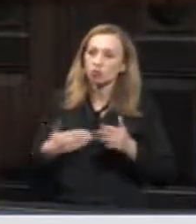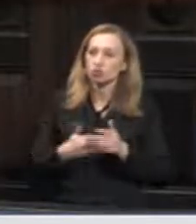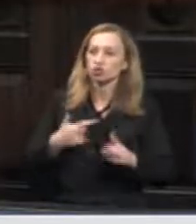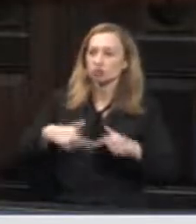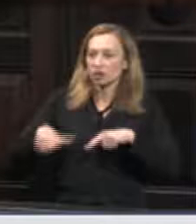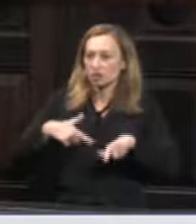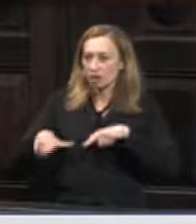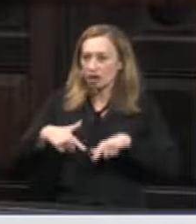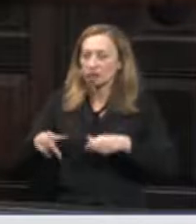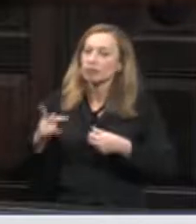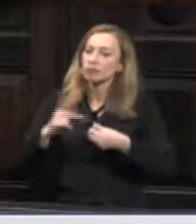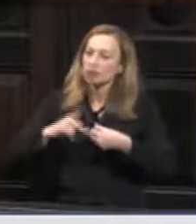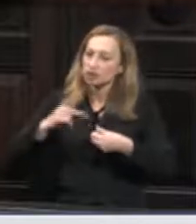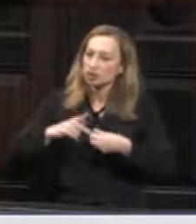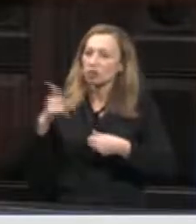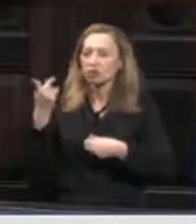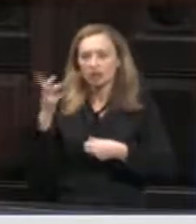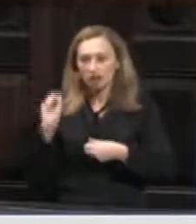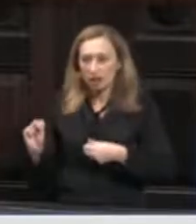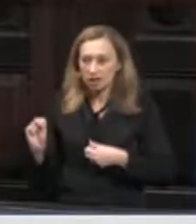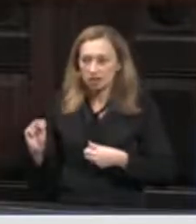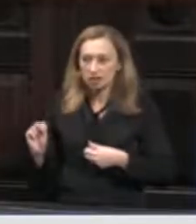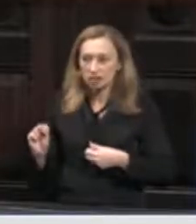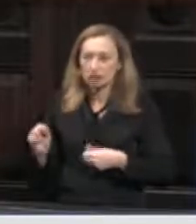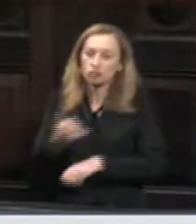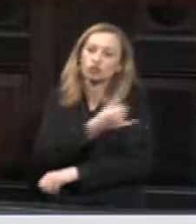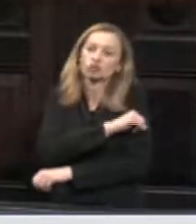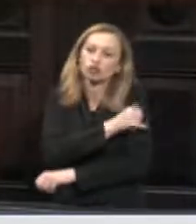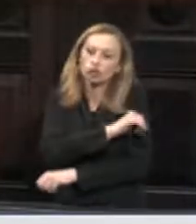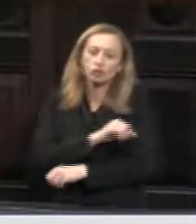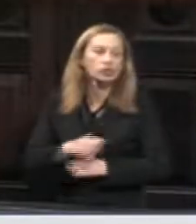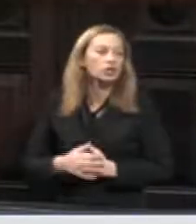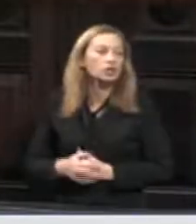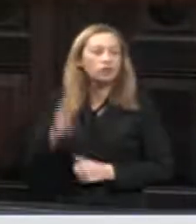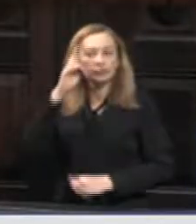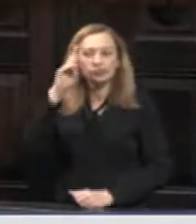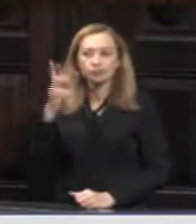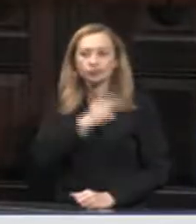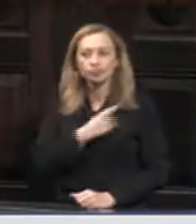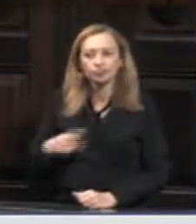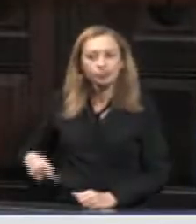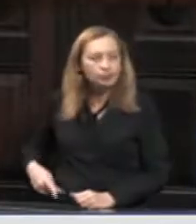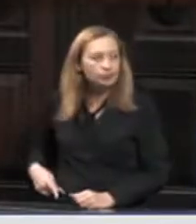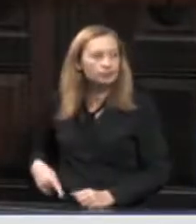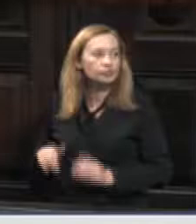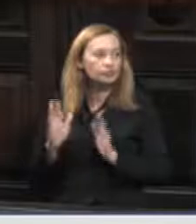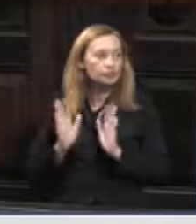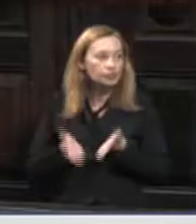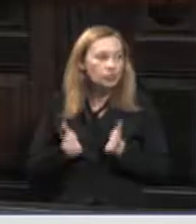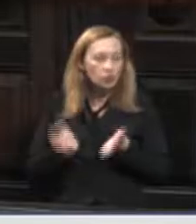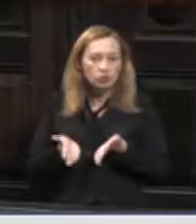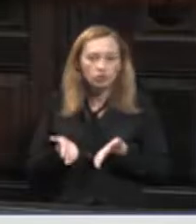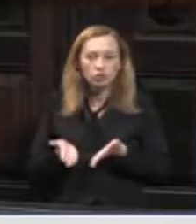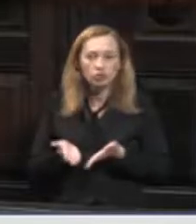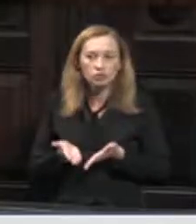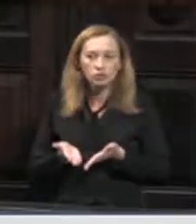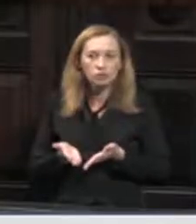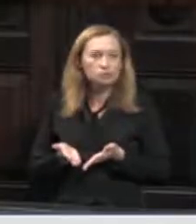e gás relacionados ao petróleo e gás do Rio de Janeiro. Senhor presidente, hoje eu protocolei